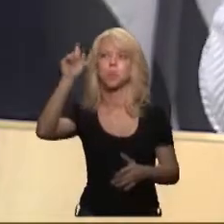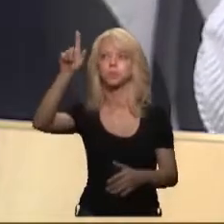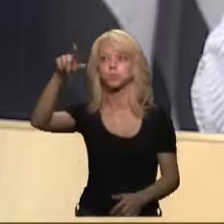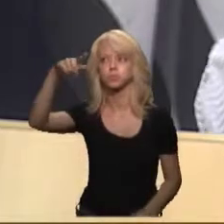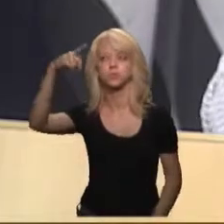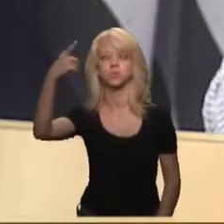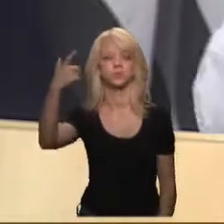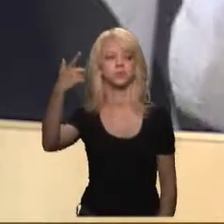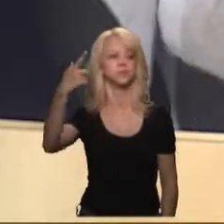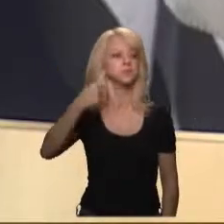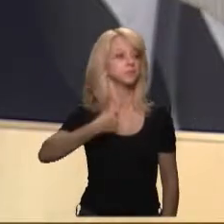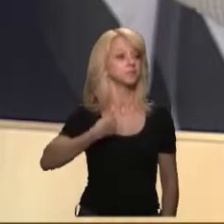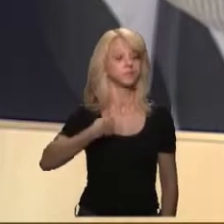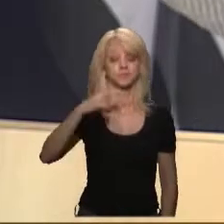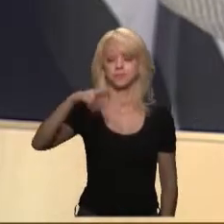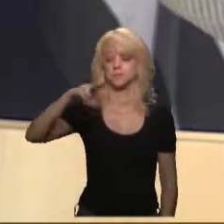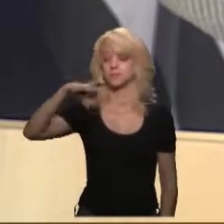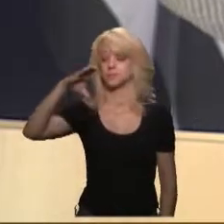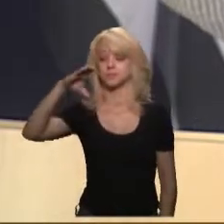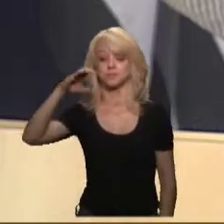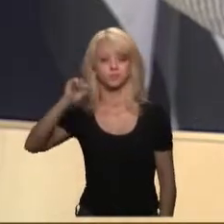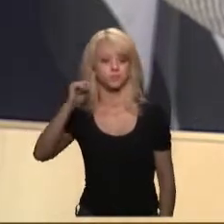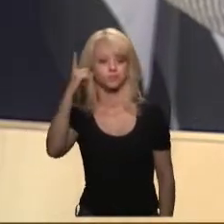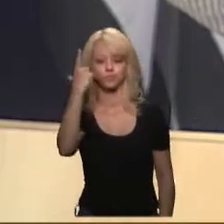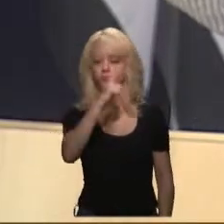Nunca ganhei um... Não sou contra quem ganha.